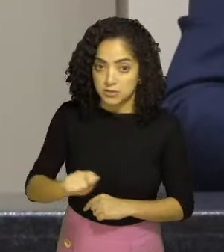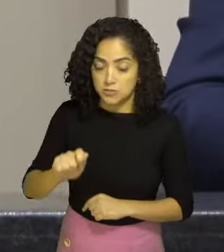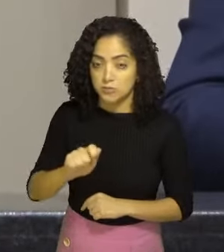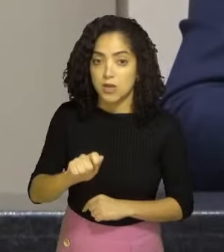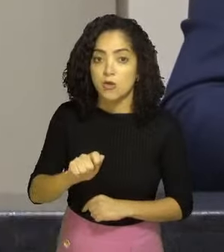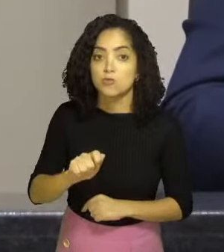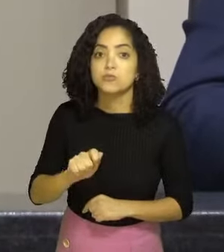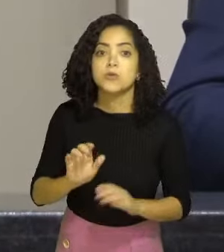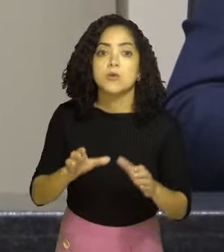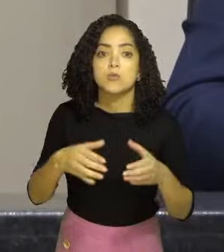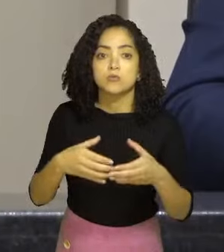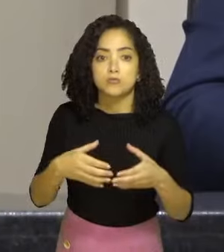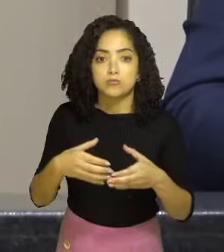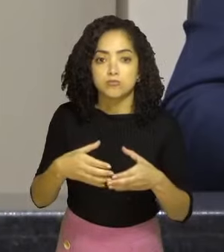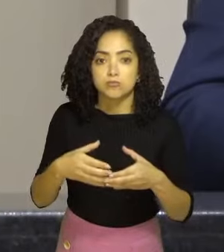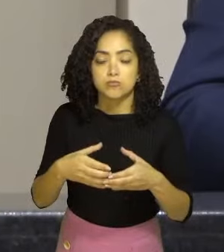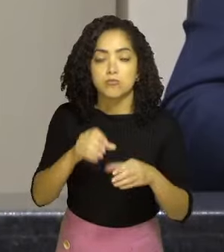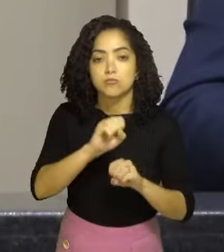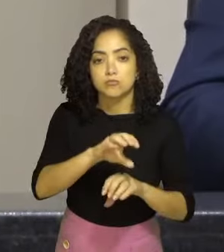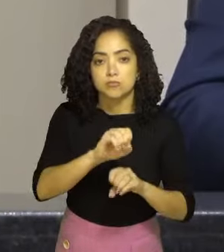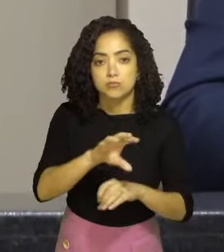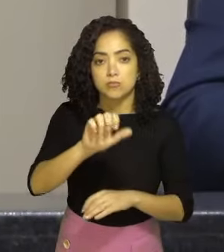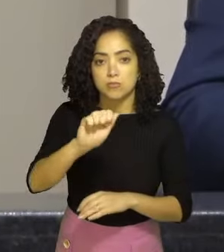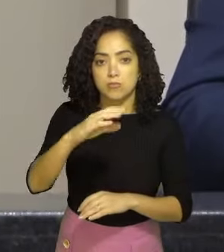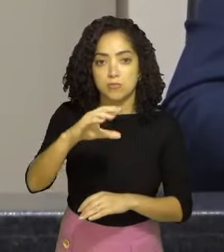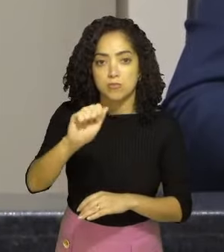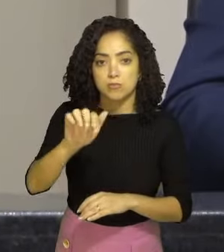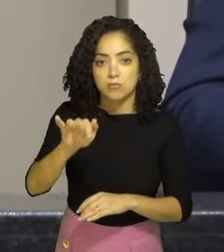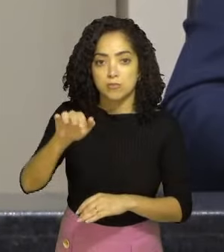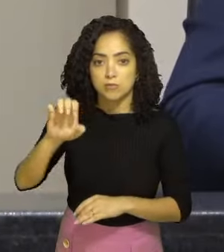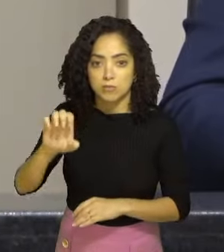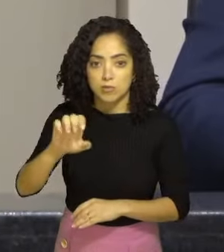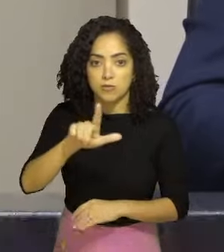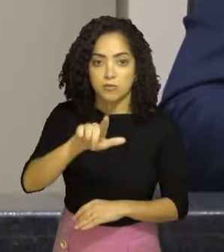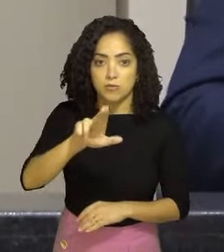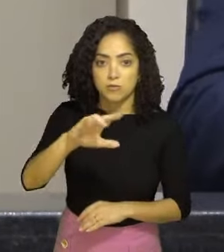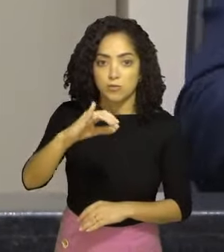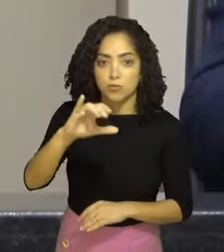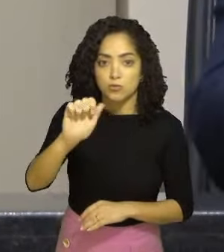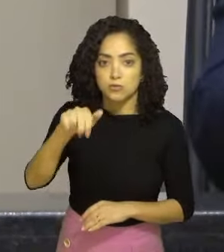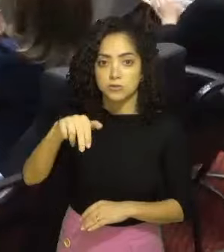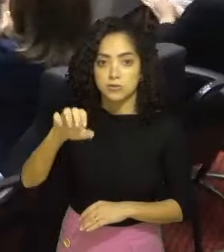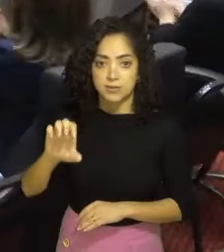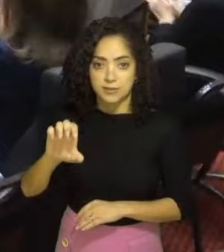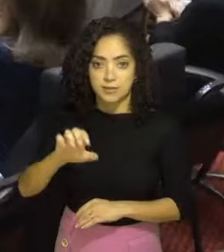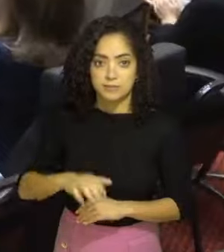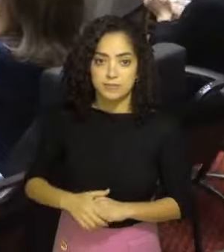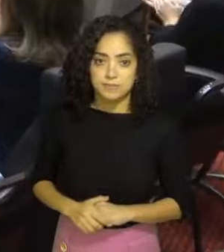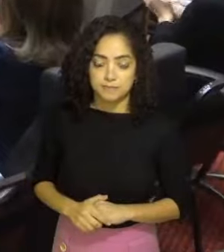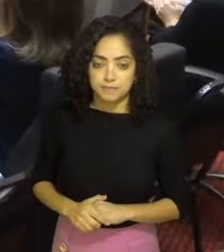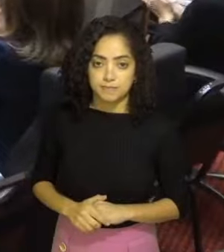Educacionais, ACAF, professora doutora Luciane Bixognin Sereta.